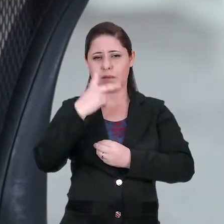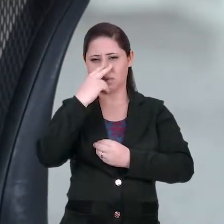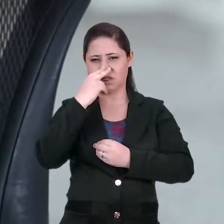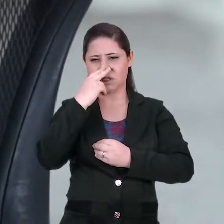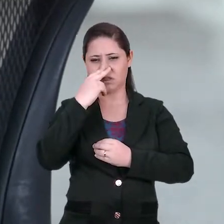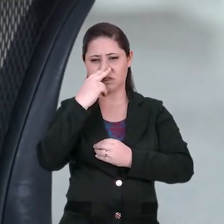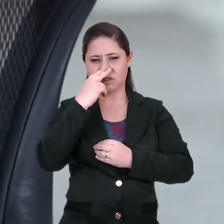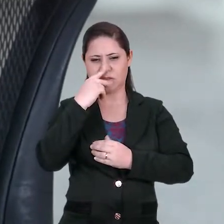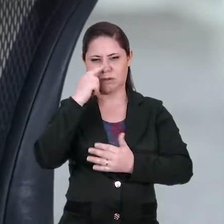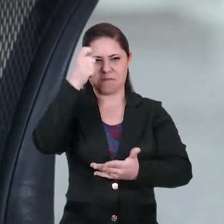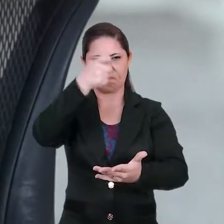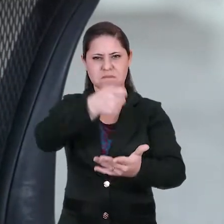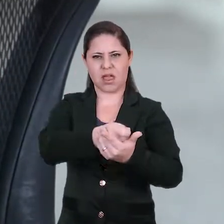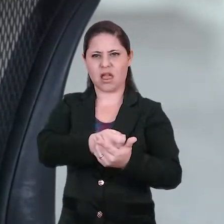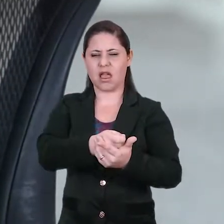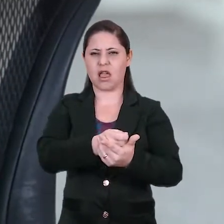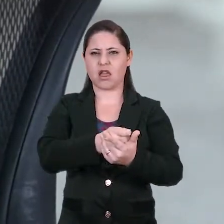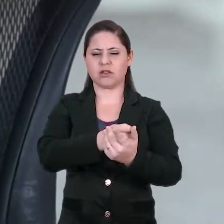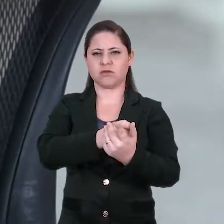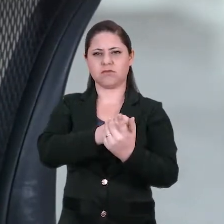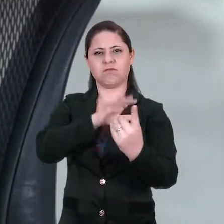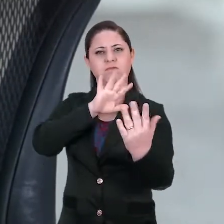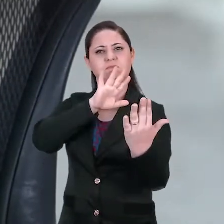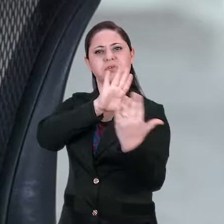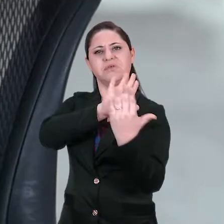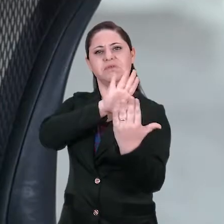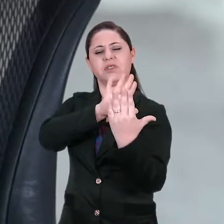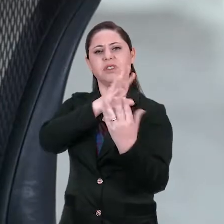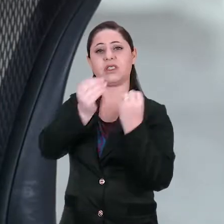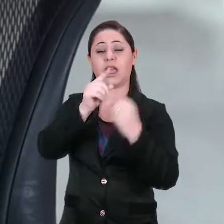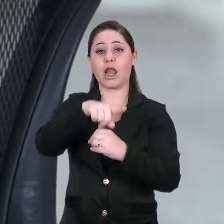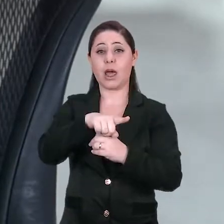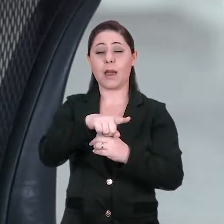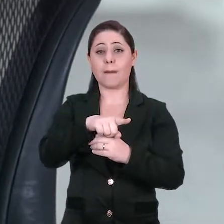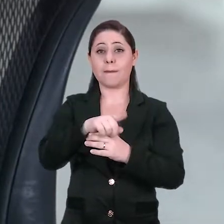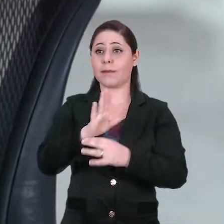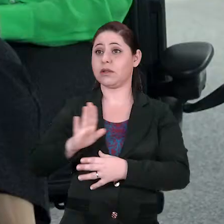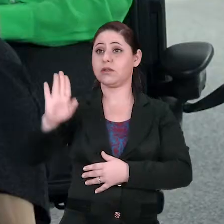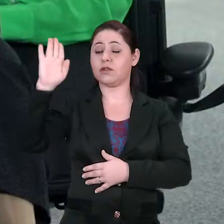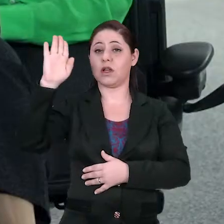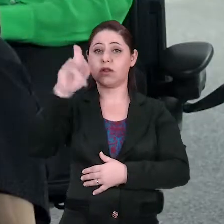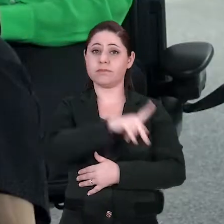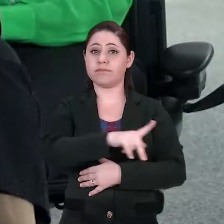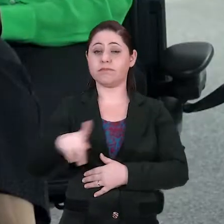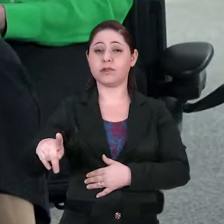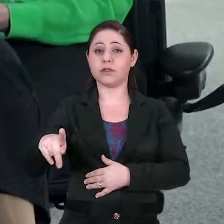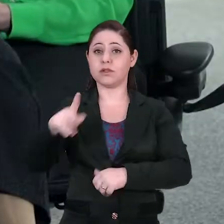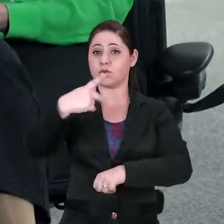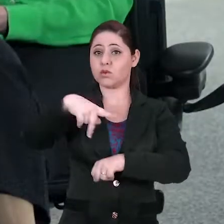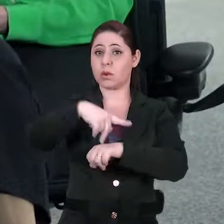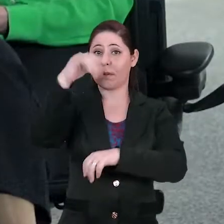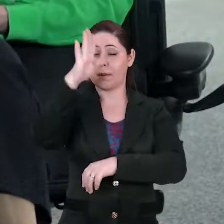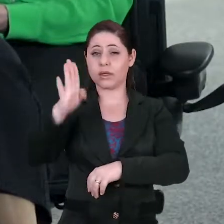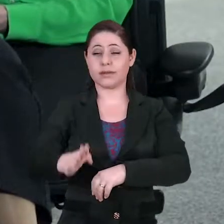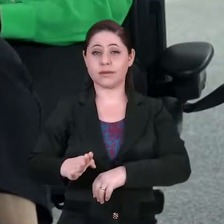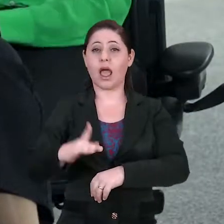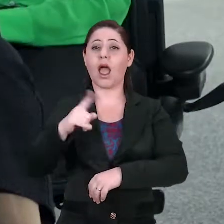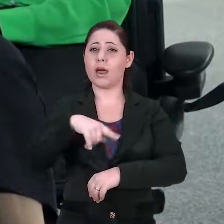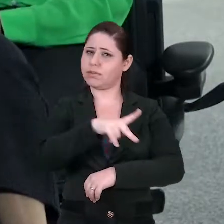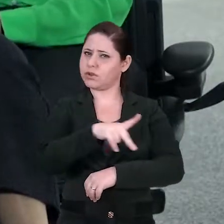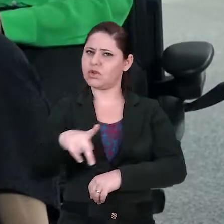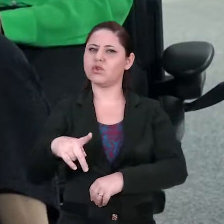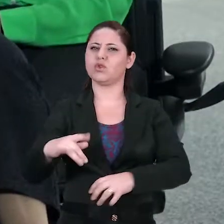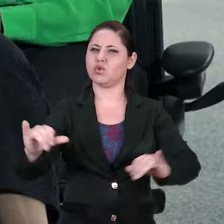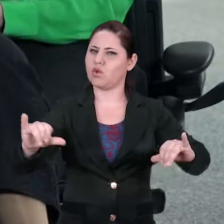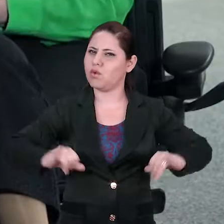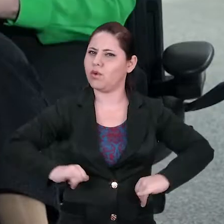cheio nela e que era pré-candidata a presidente da República. Então foi uma presidência muito